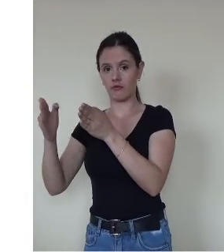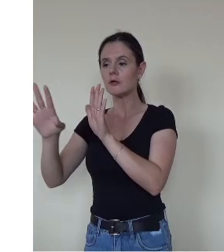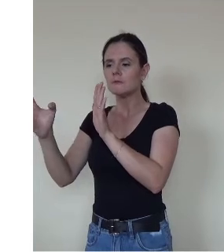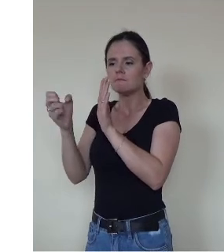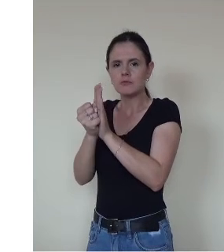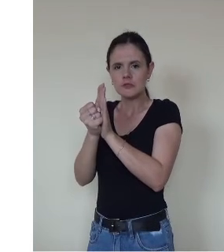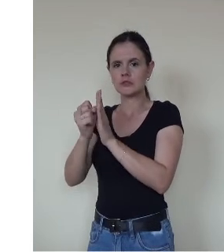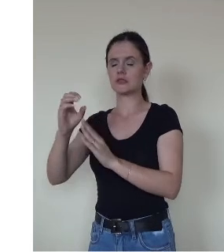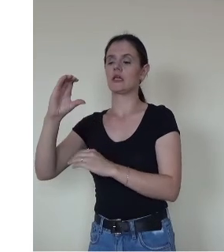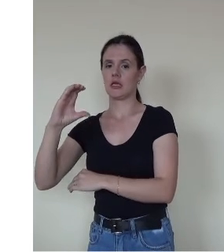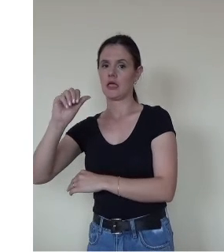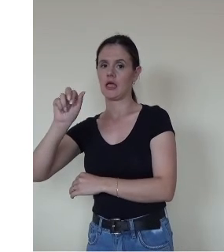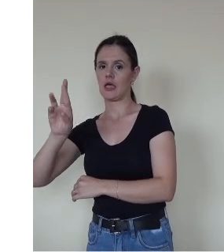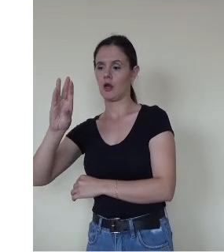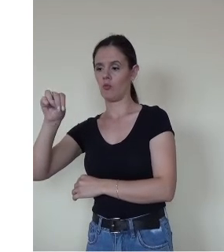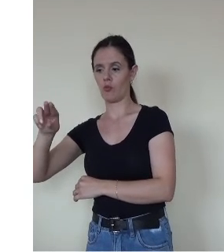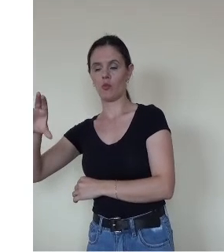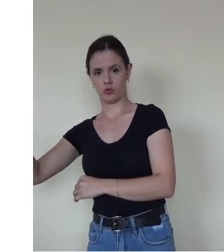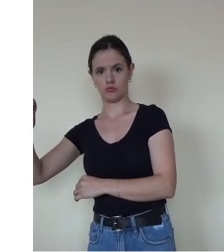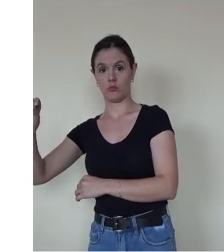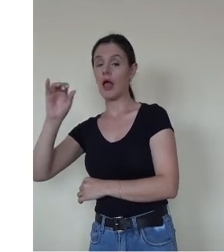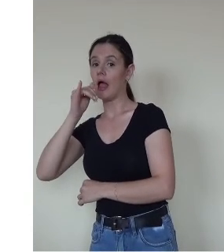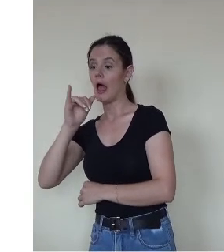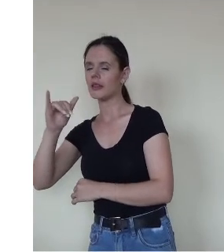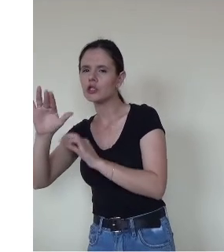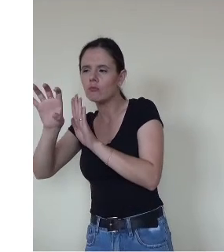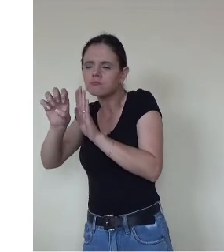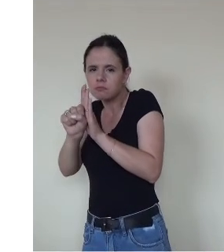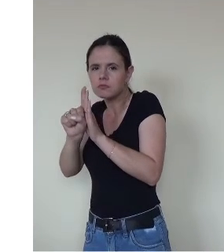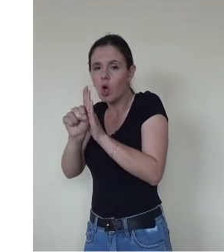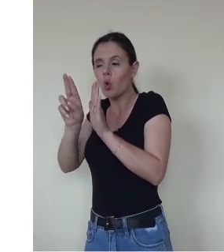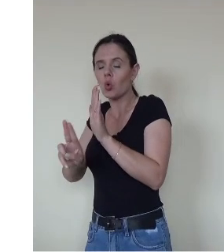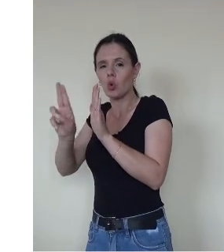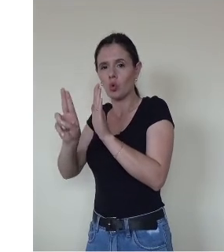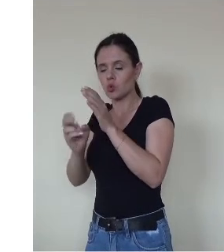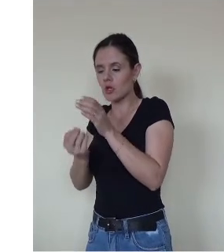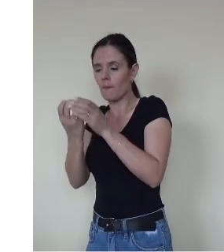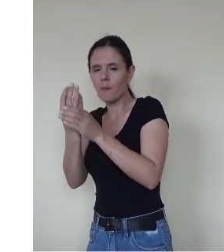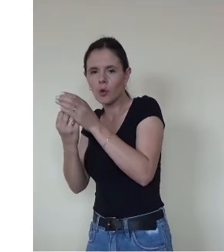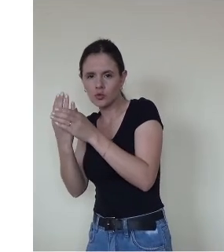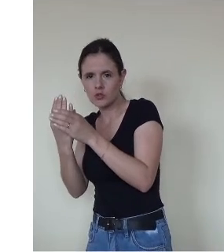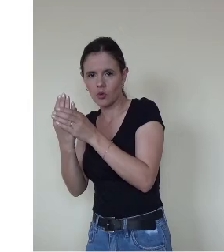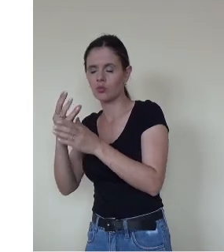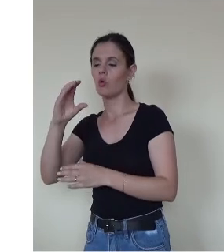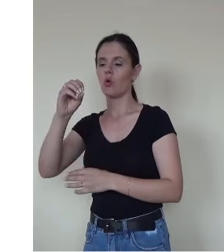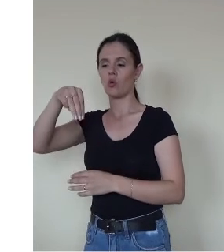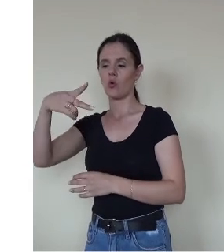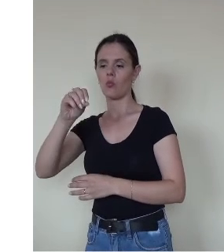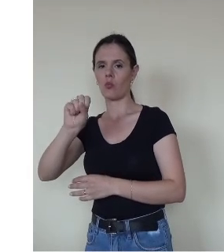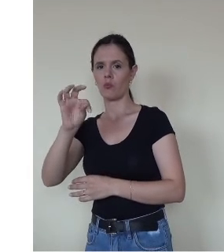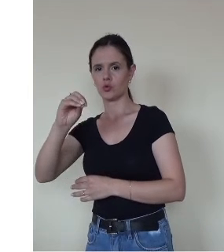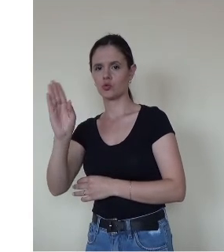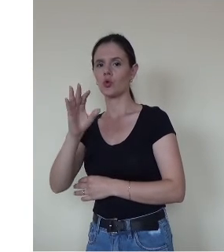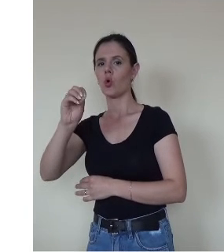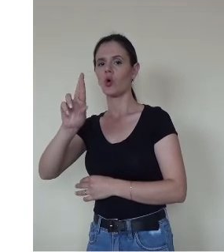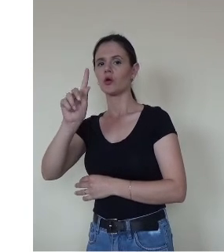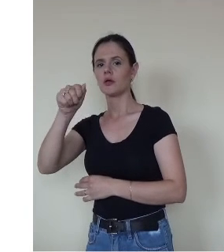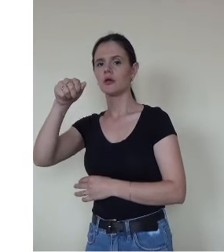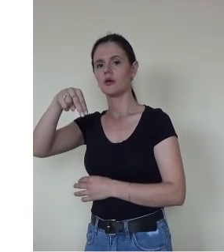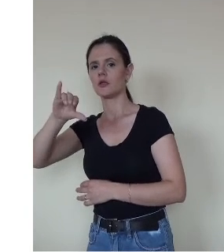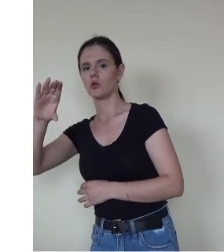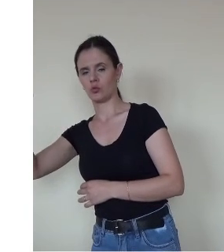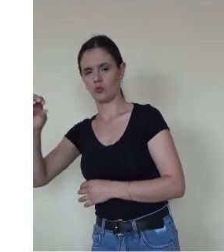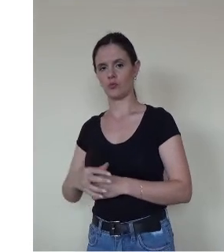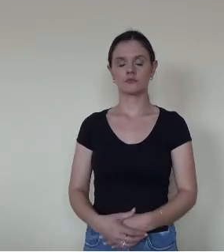de fixação do carbono, em que a energia capturada é utilizada na produção de compostos orgânicos. A fase luminosa ocorre